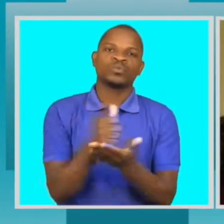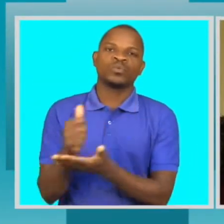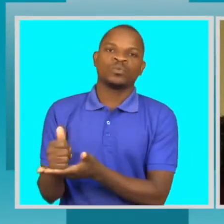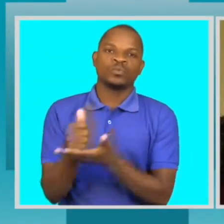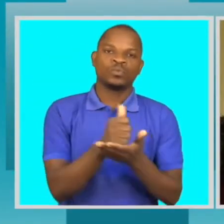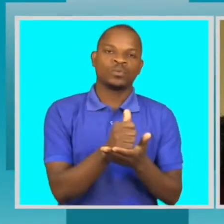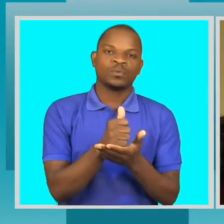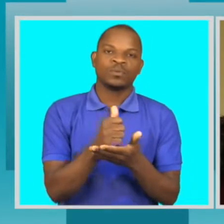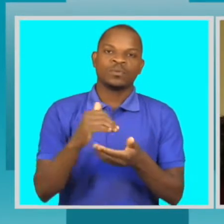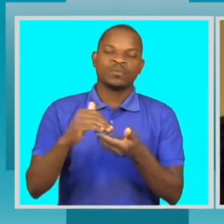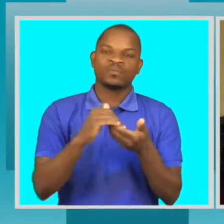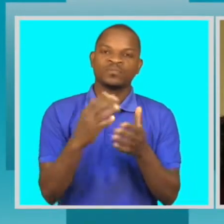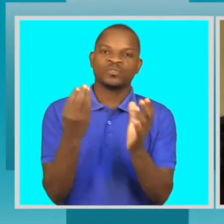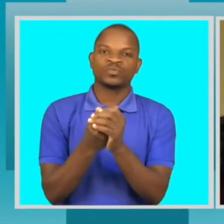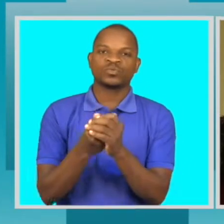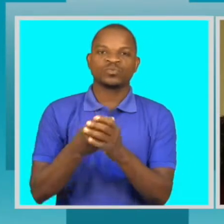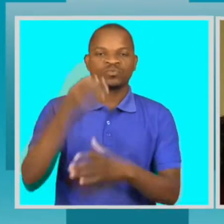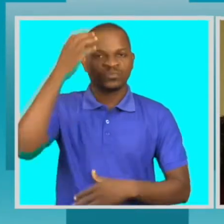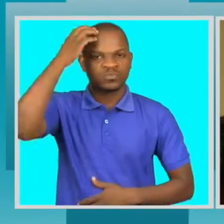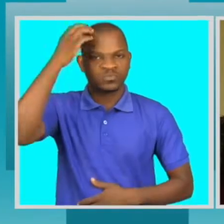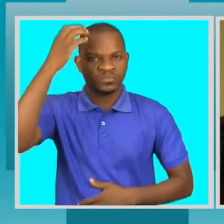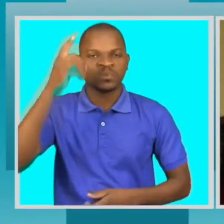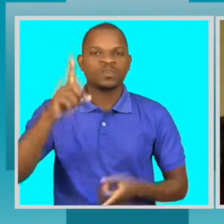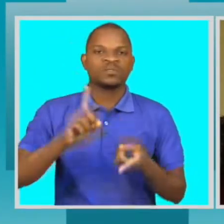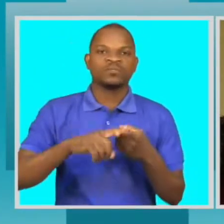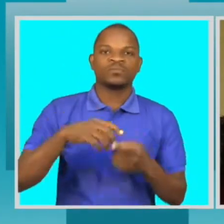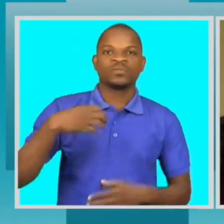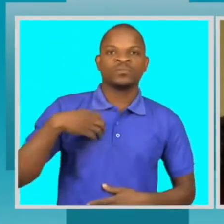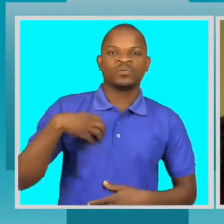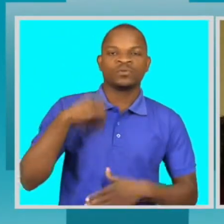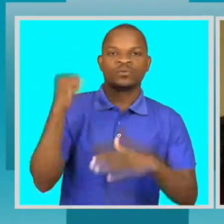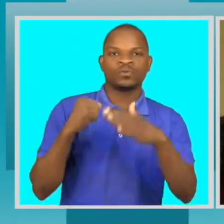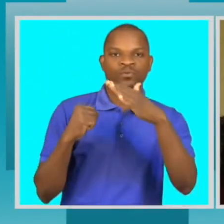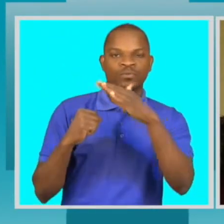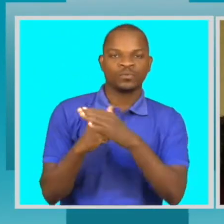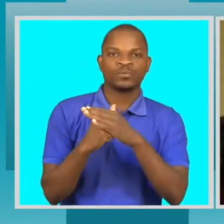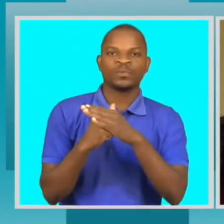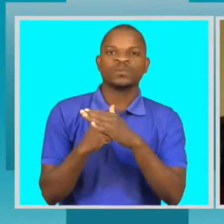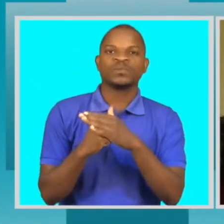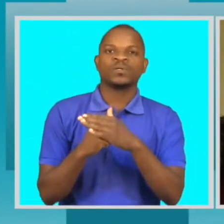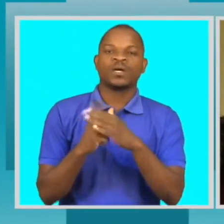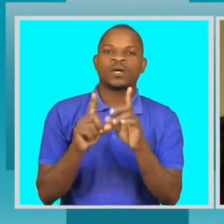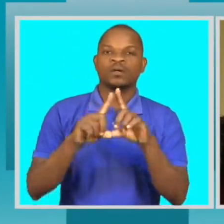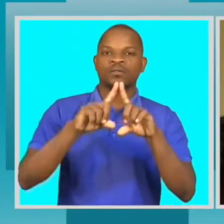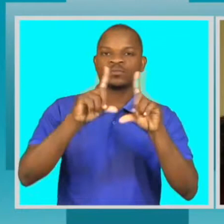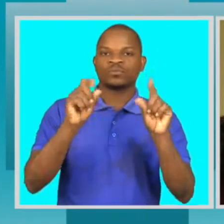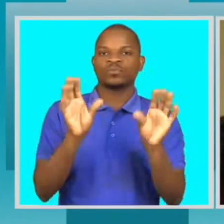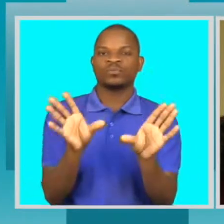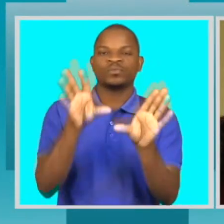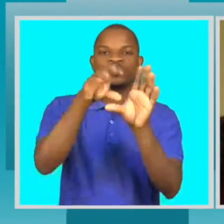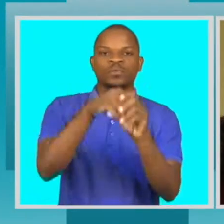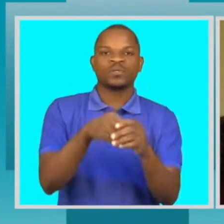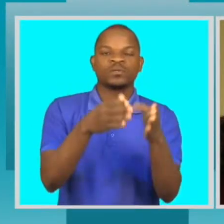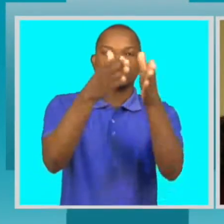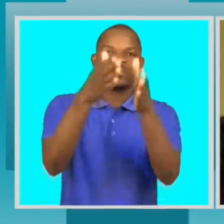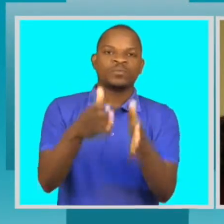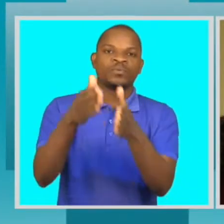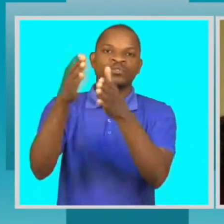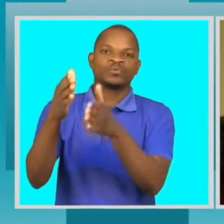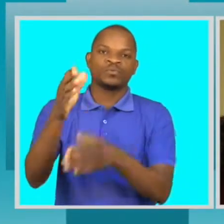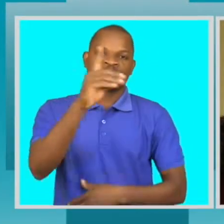apoiado em parceria com o governo, o Ministério de Gênero, Criança e Ação Social, a inclusão das pessoas